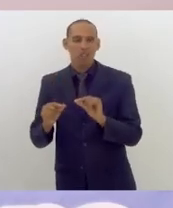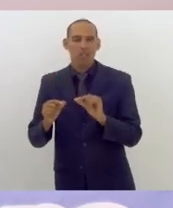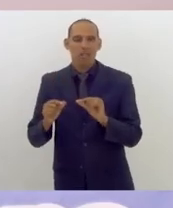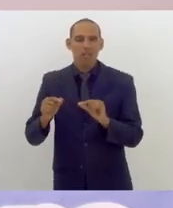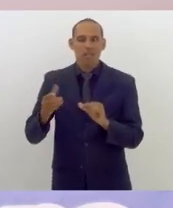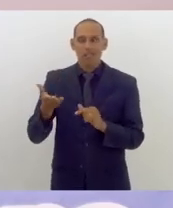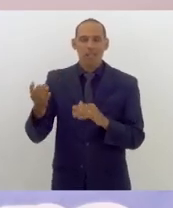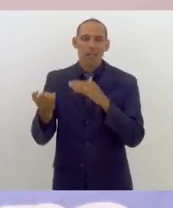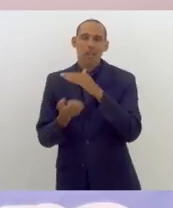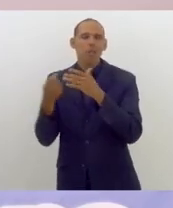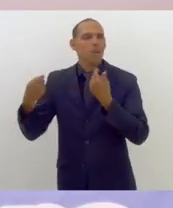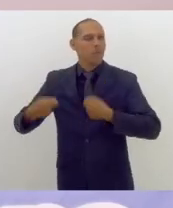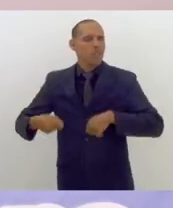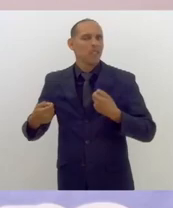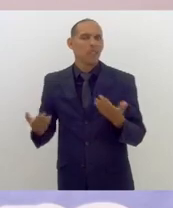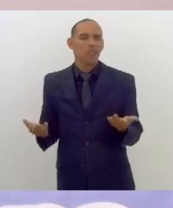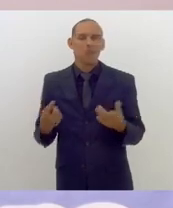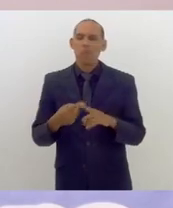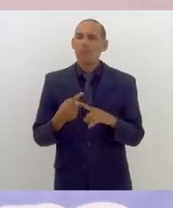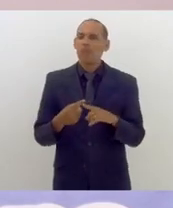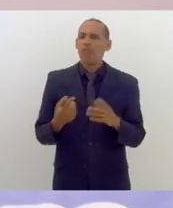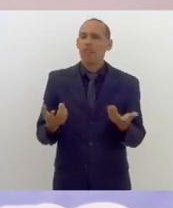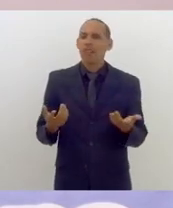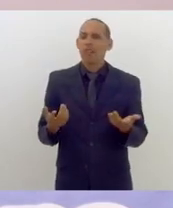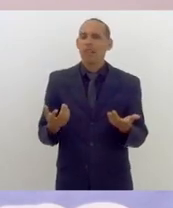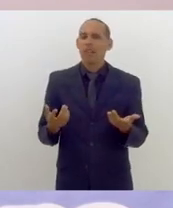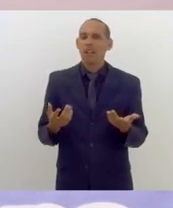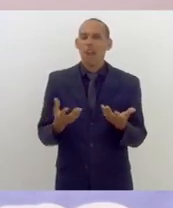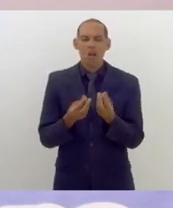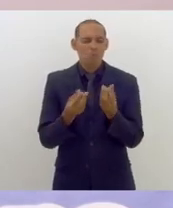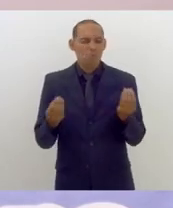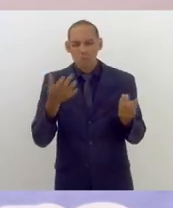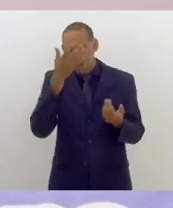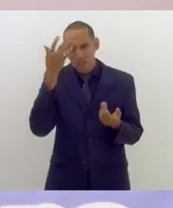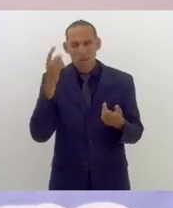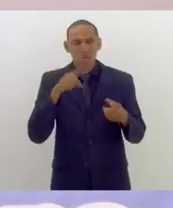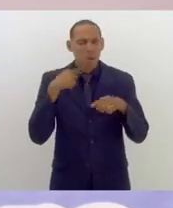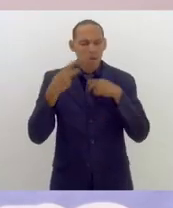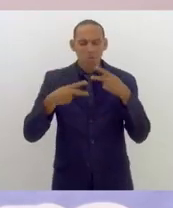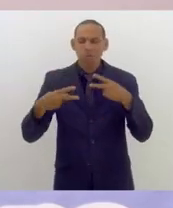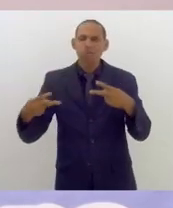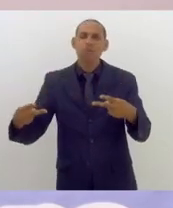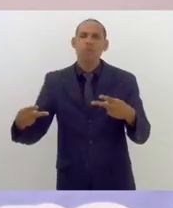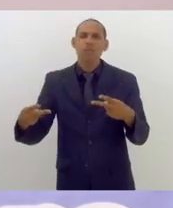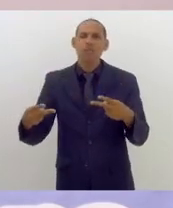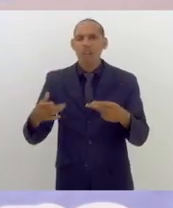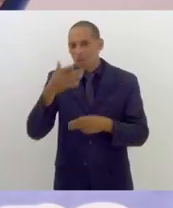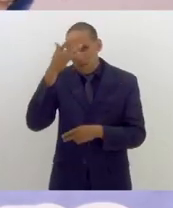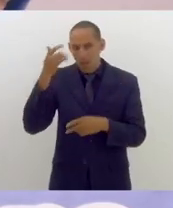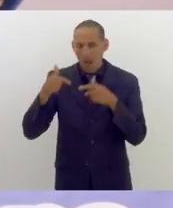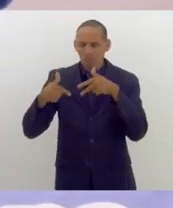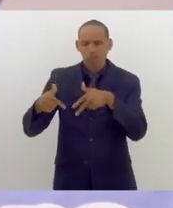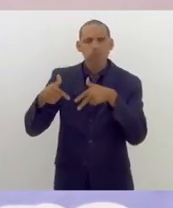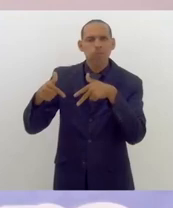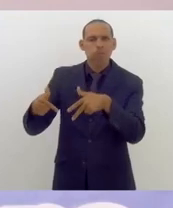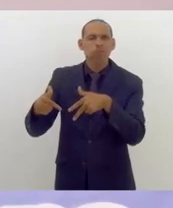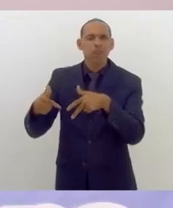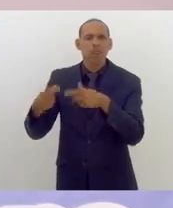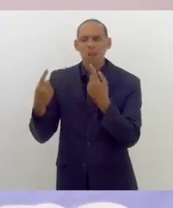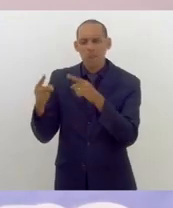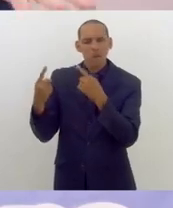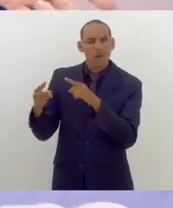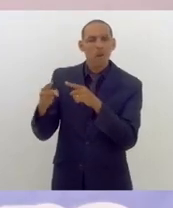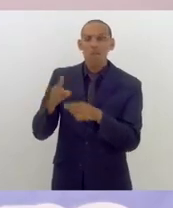empresa desculpe o termo porque na verdade muitas pessoas morreram Ali quem era atuante que lutou contra aquele